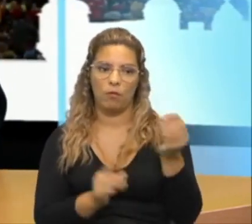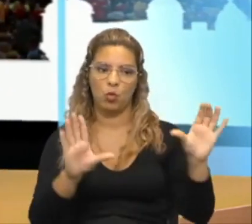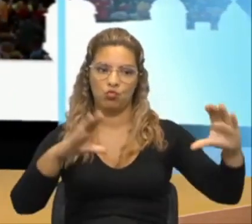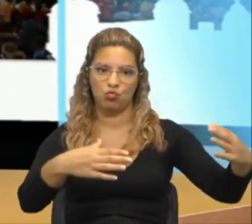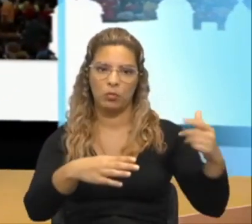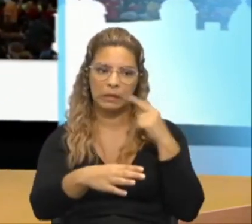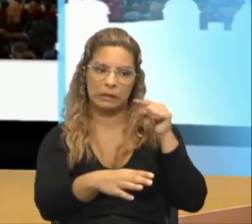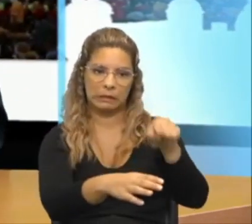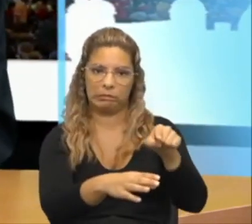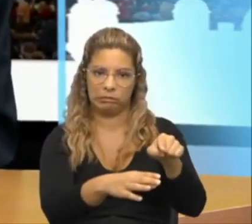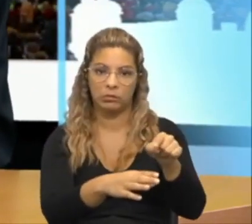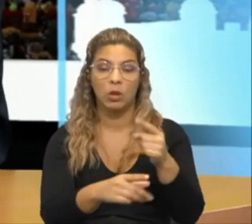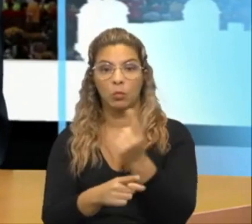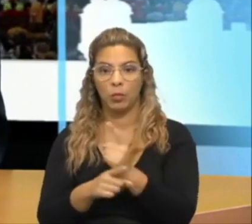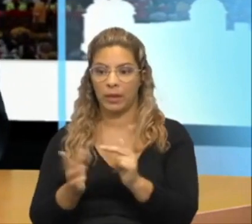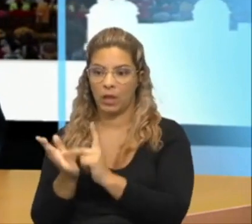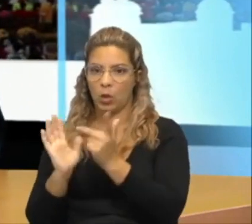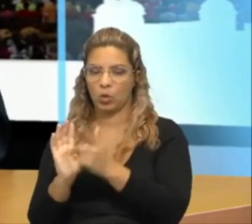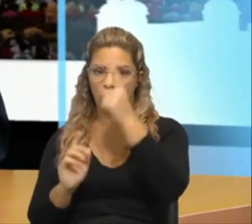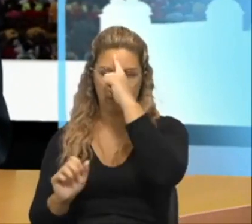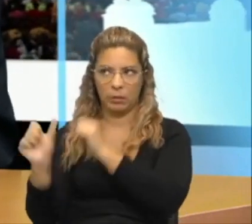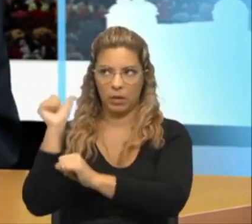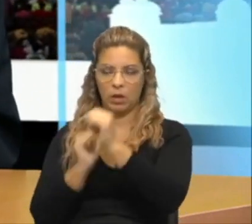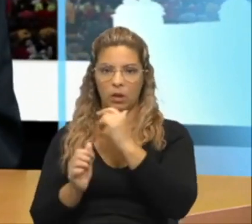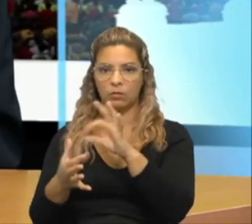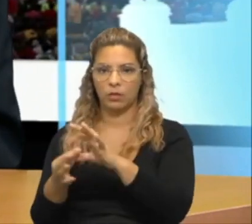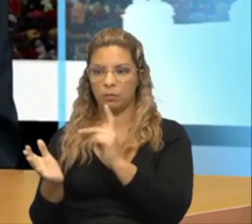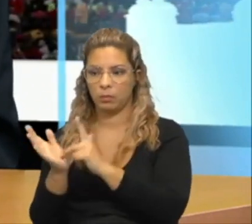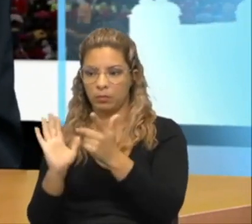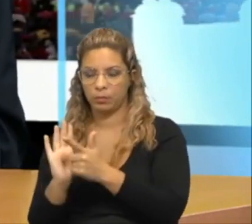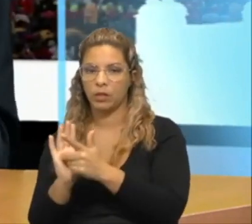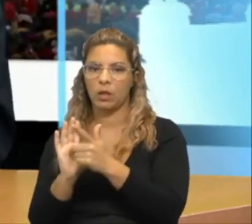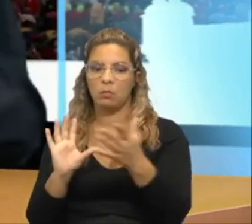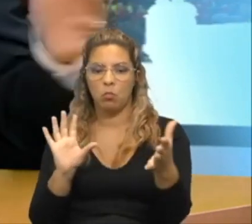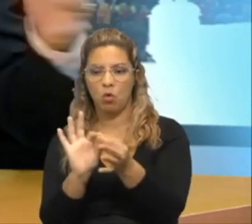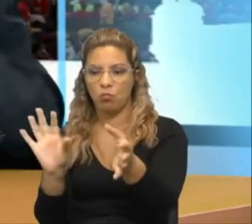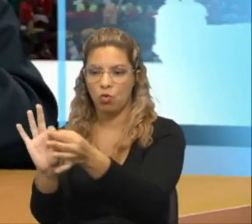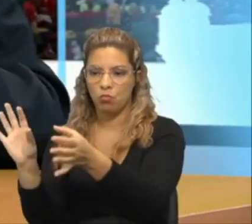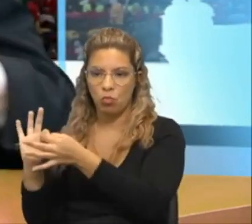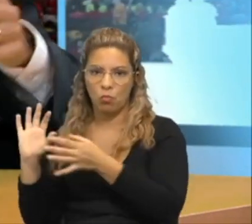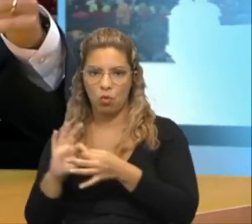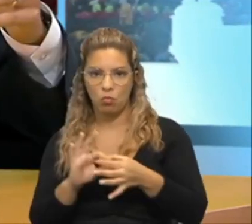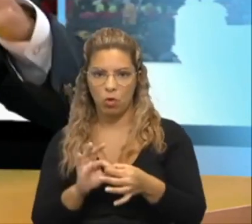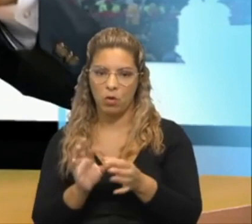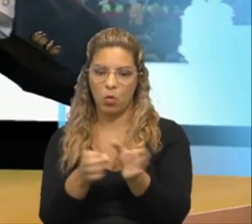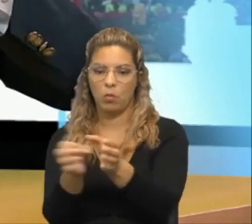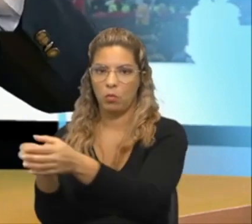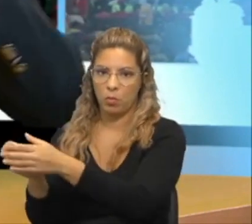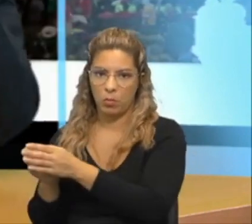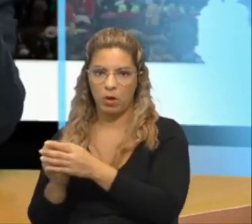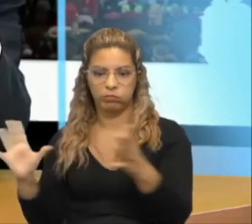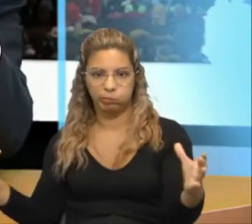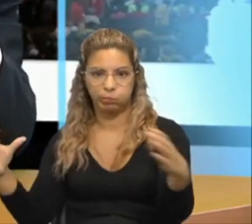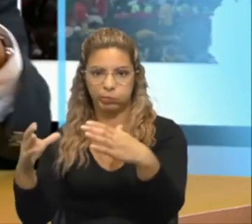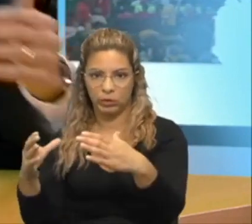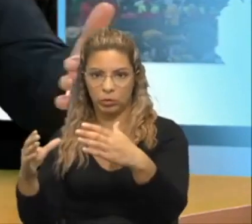que, voltando à ideia da tecnologia e voltando à ideia da polarização, há muitas coisas na sociedade que apontam para aquilo que o Papa fala como uma